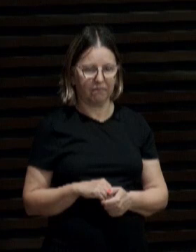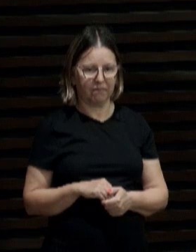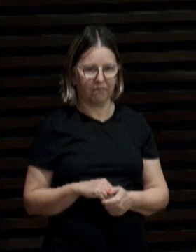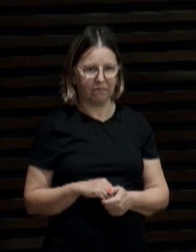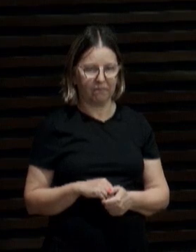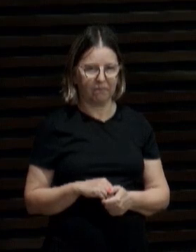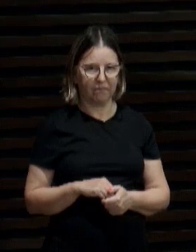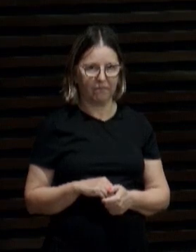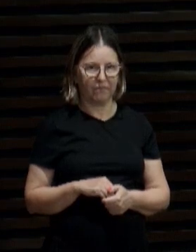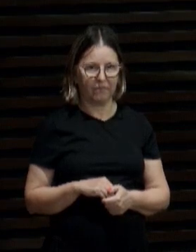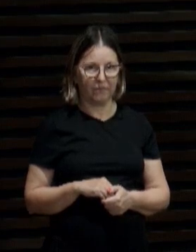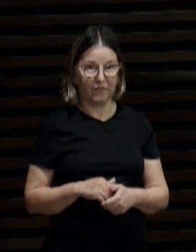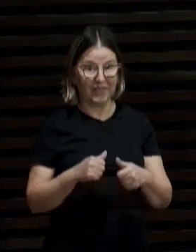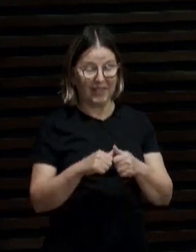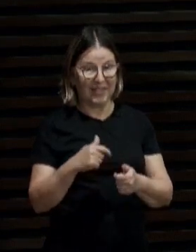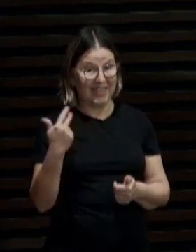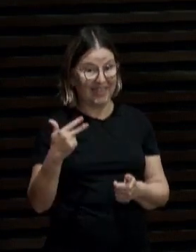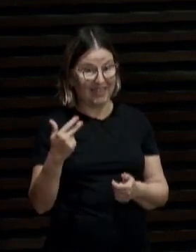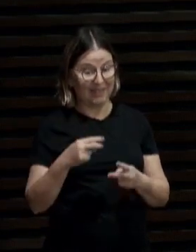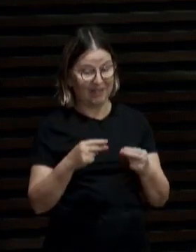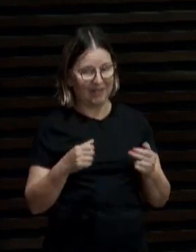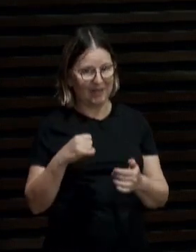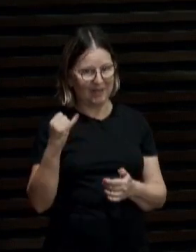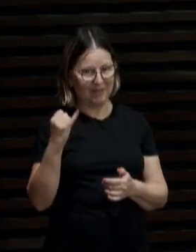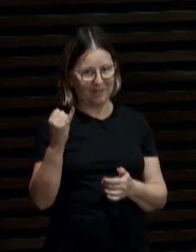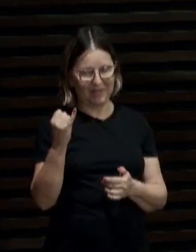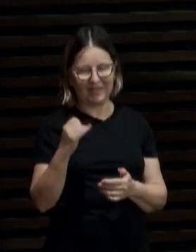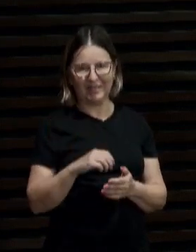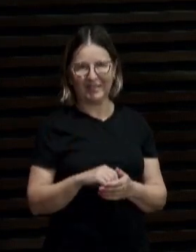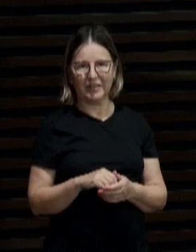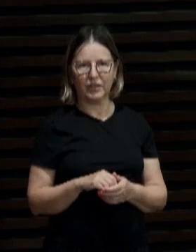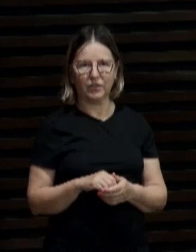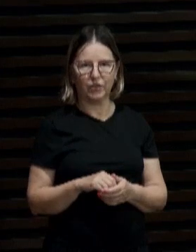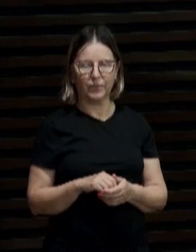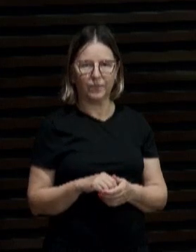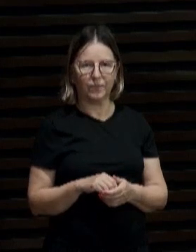E é justamente esse o terceiro ponto que se faz abandonar o primeiro amor, a